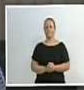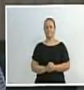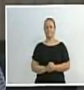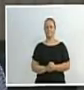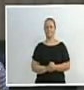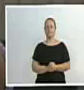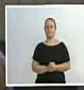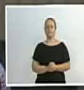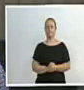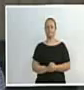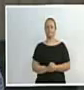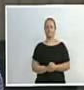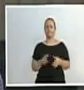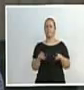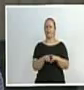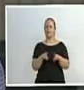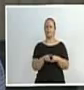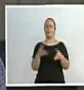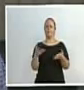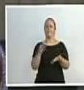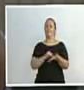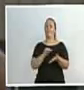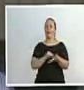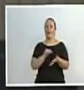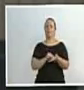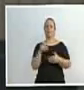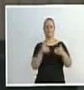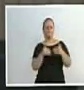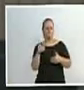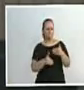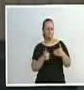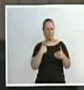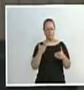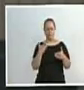a essa falta de participação, e era isso que eu queria